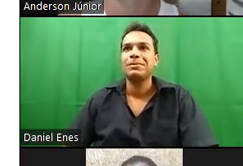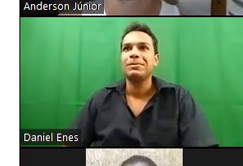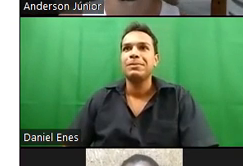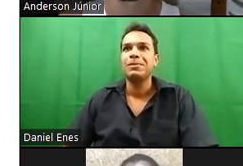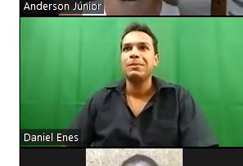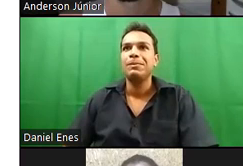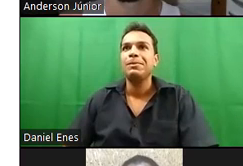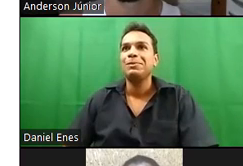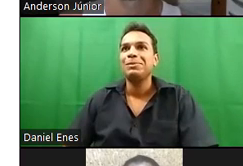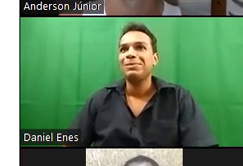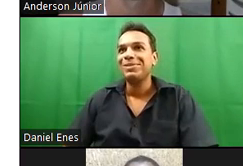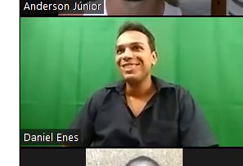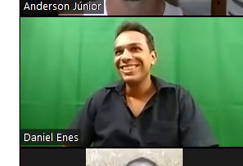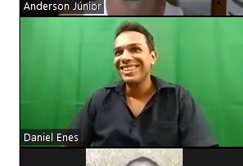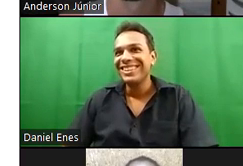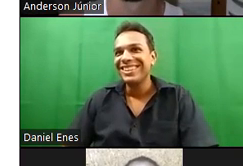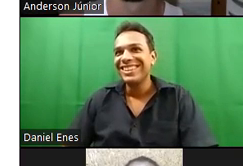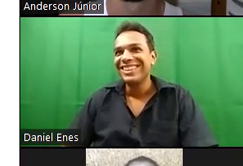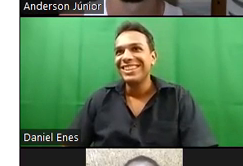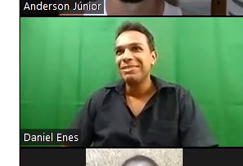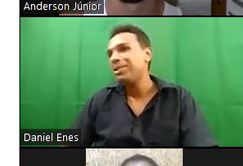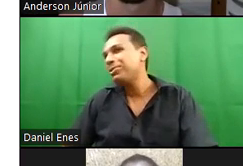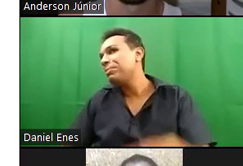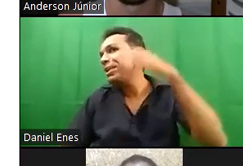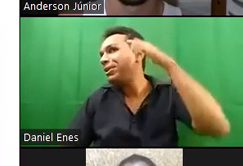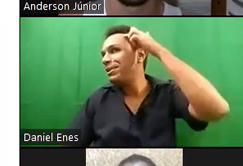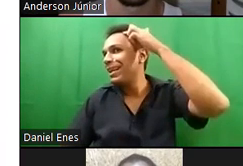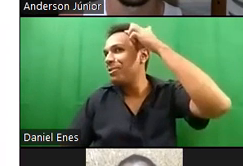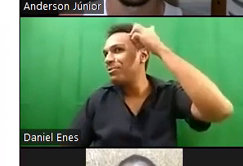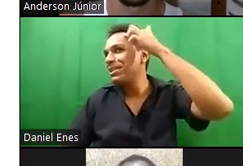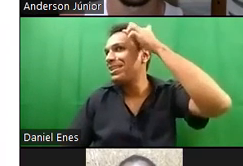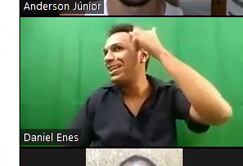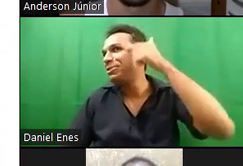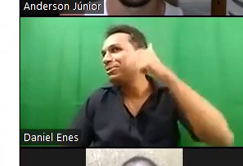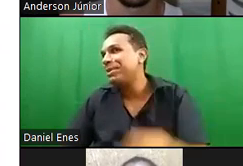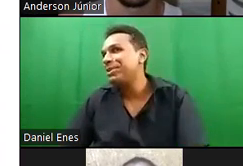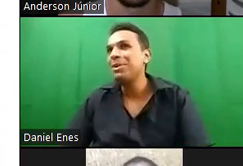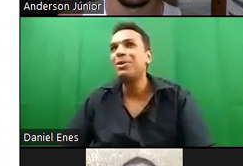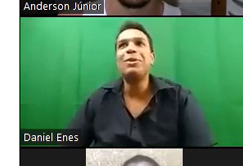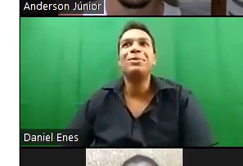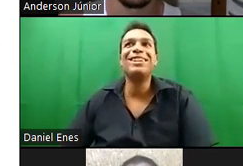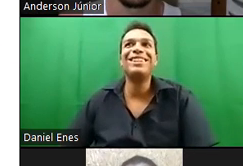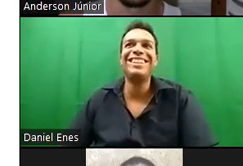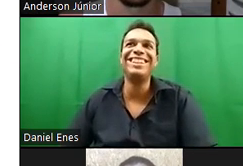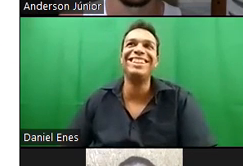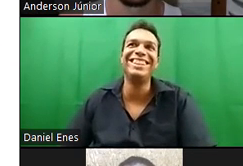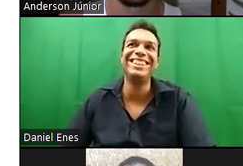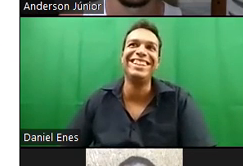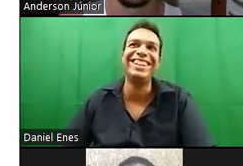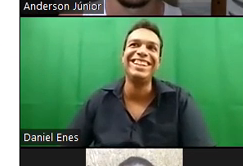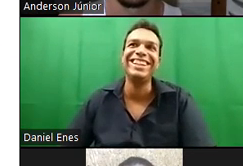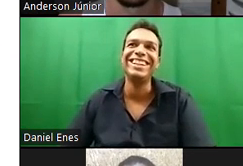Tô ficando meio careca, eu tenho que ficar arrumando o cabelo toda hora. Mas eu também, ó, é calvície, né? Calvinho aqui.